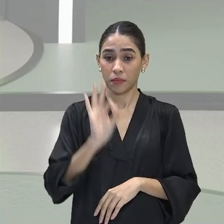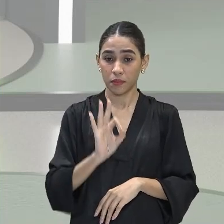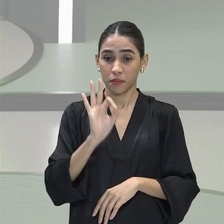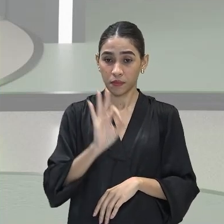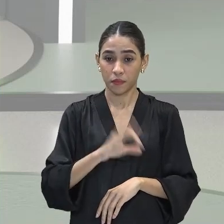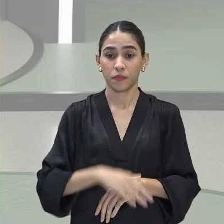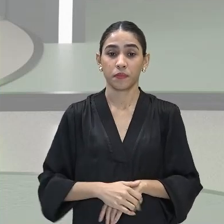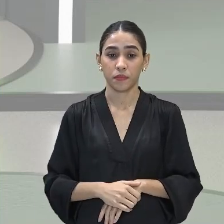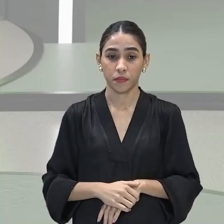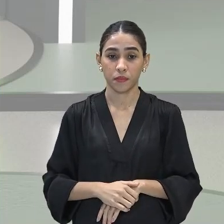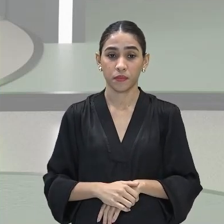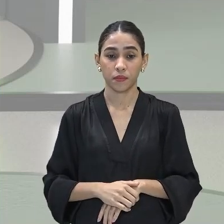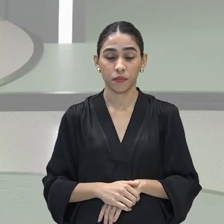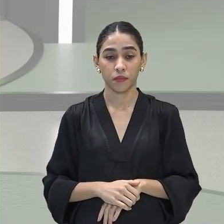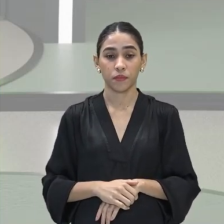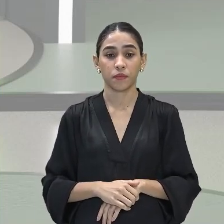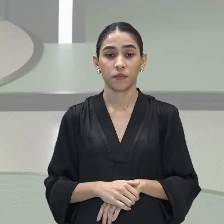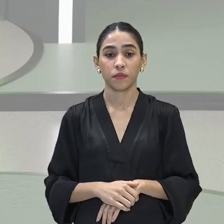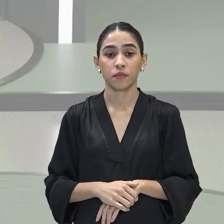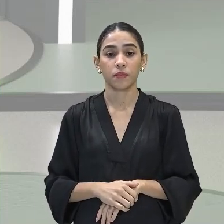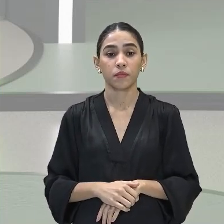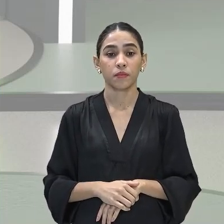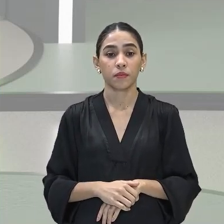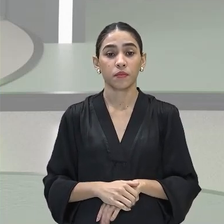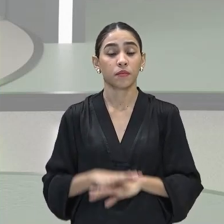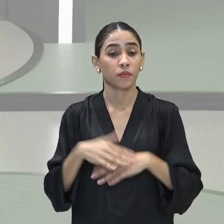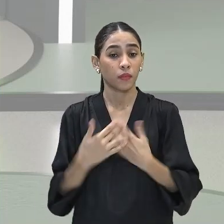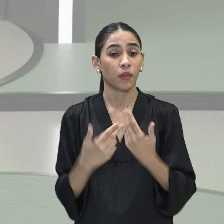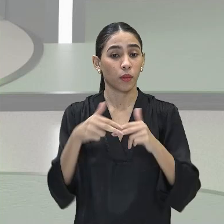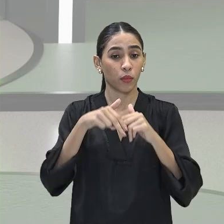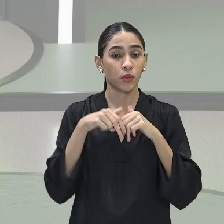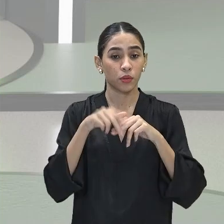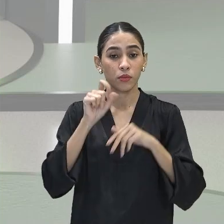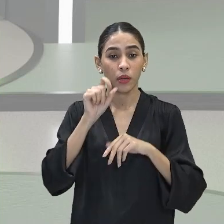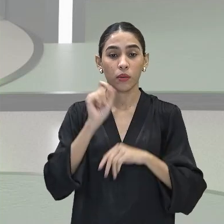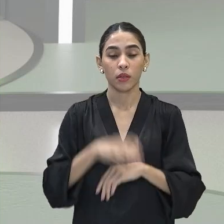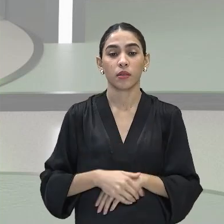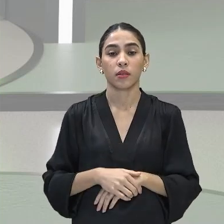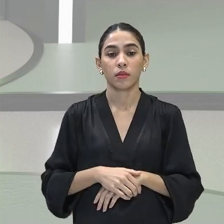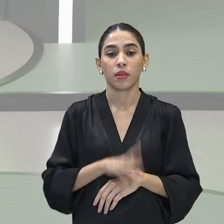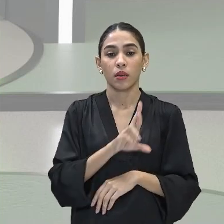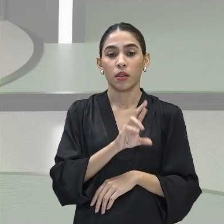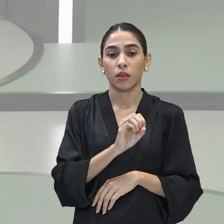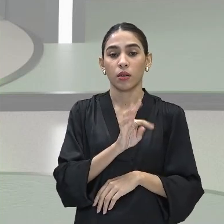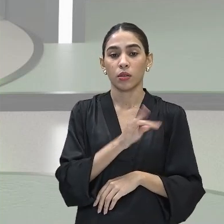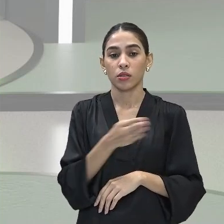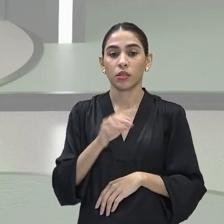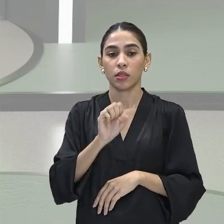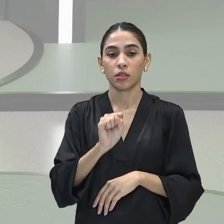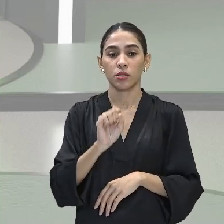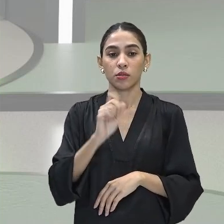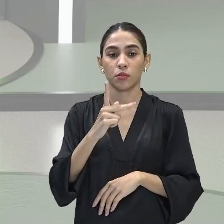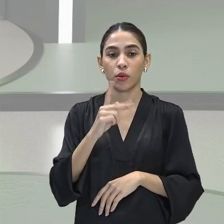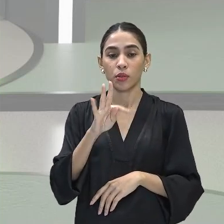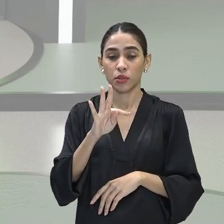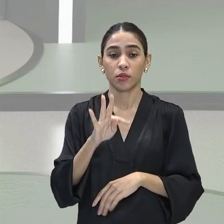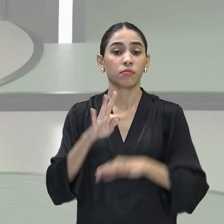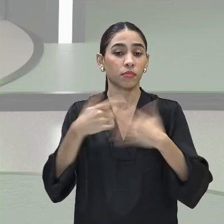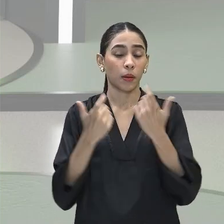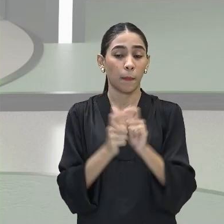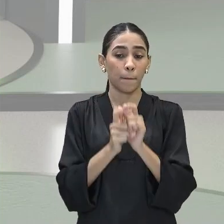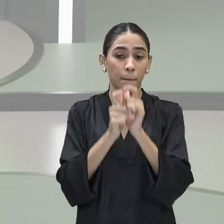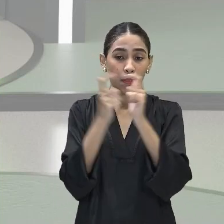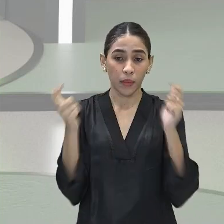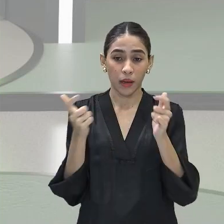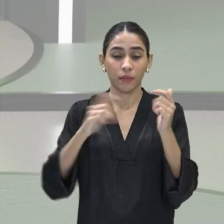12,4%, né, desse território, né? Então, por isso que ele é considerado hotspot, né? Porque a gente já observou que uma grande parte